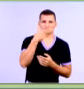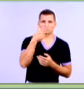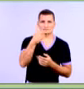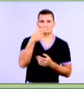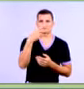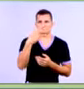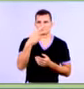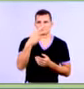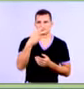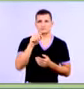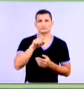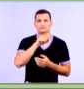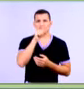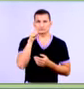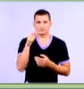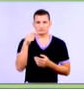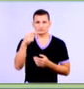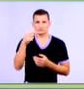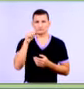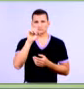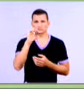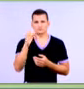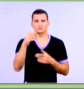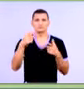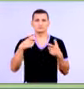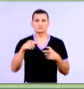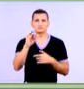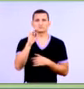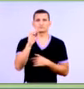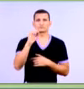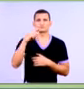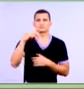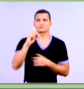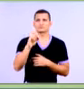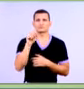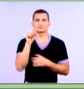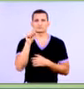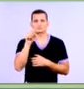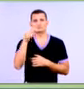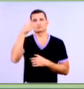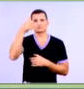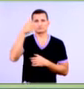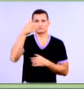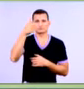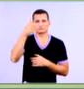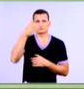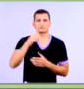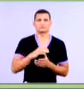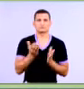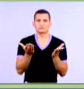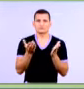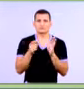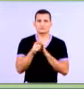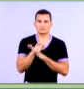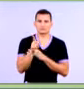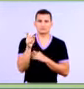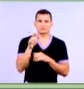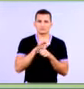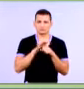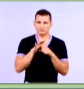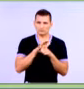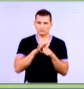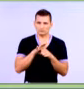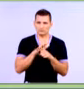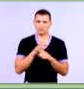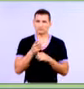223, depois inseriu menos 80. Onde está o meu topo? Meu topo está no 1. Agora eu pergunto, ela está cheia? Sempre